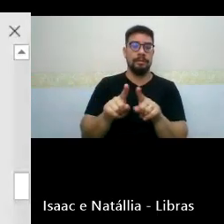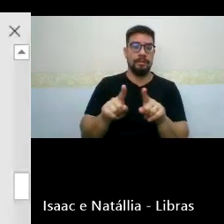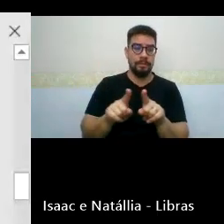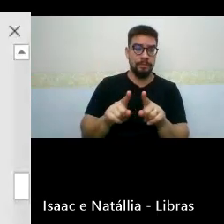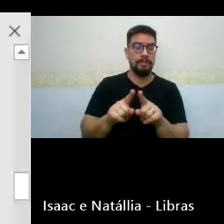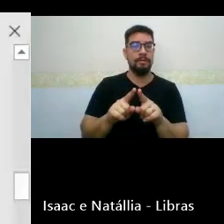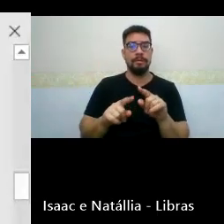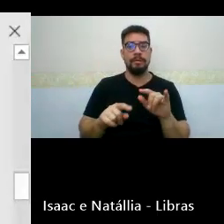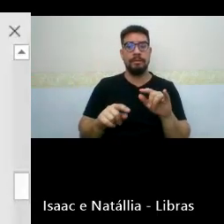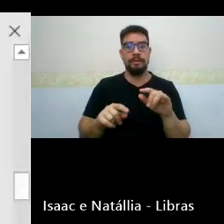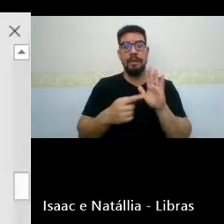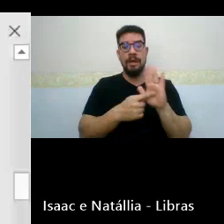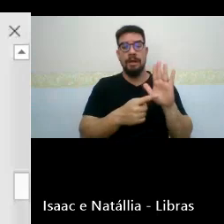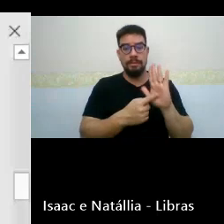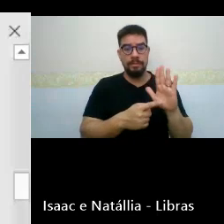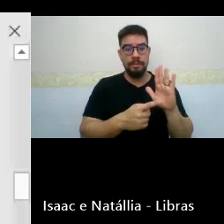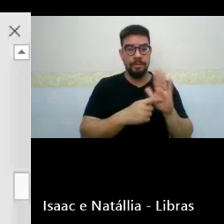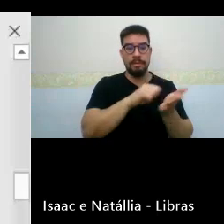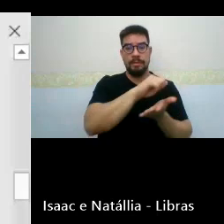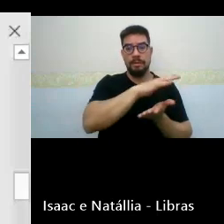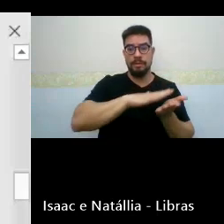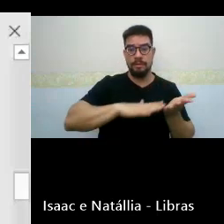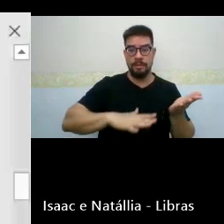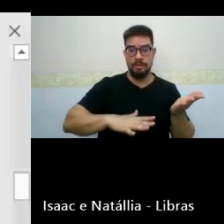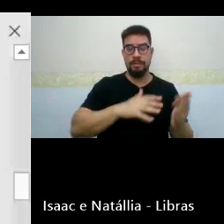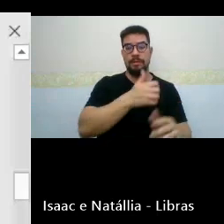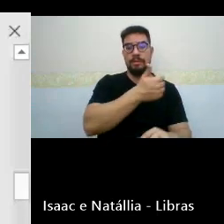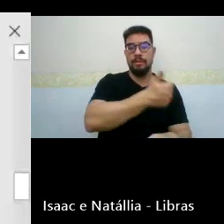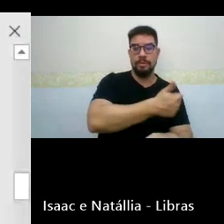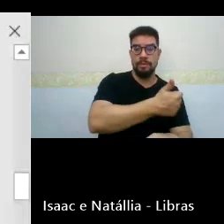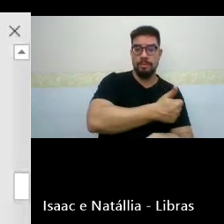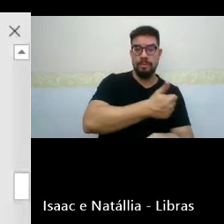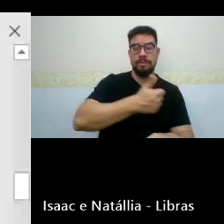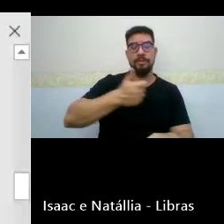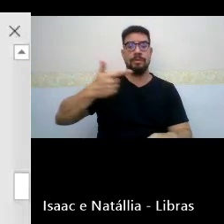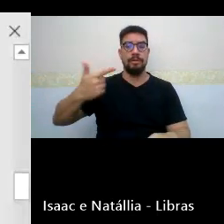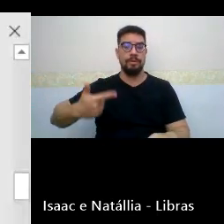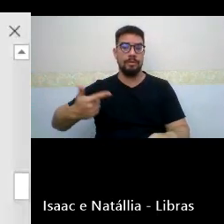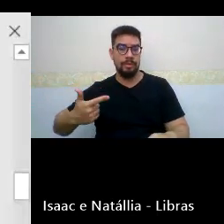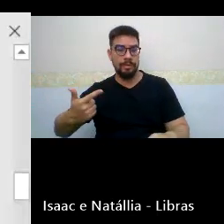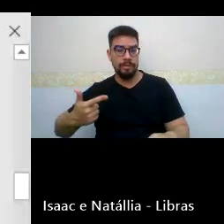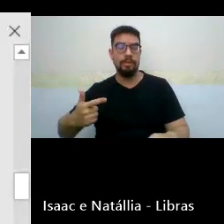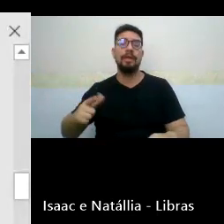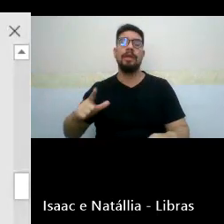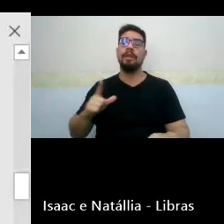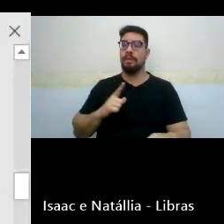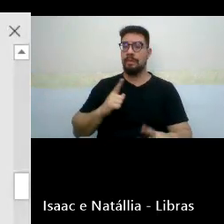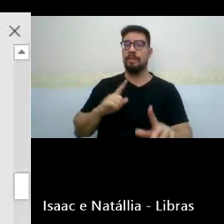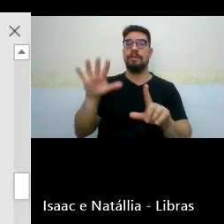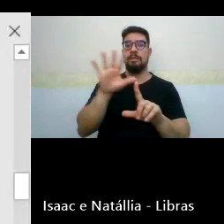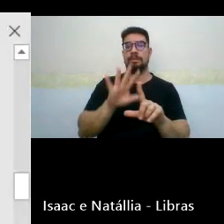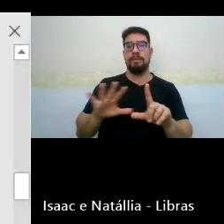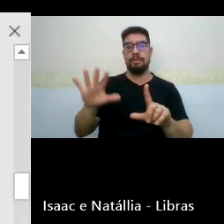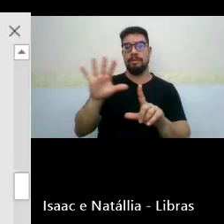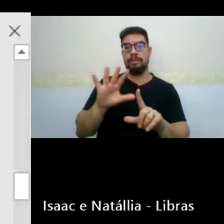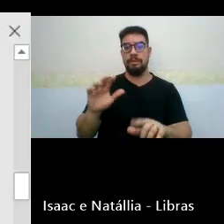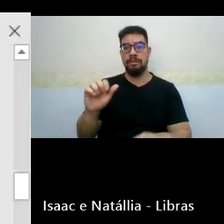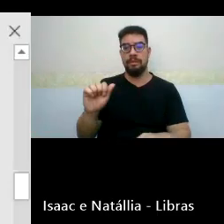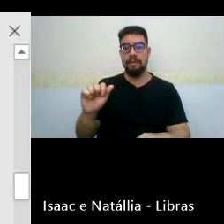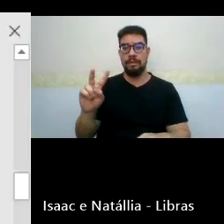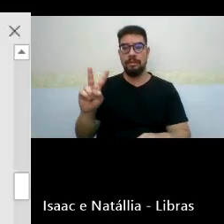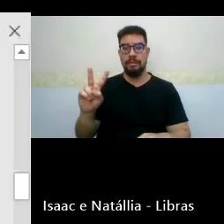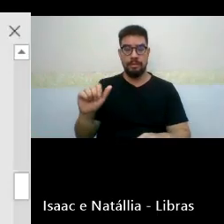das atividades 1 e 2 que estão lá no AVA. Na próxima semana, eu vou